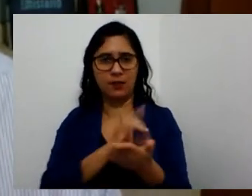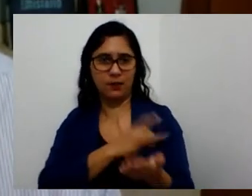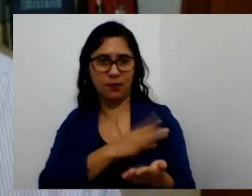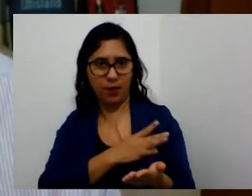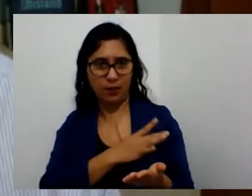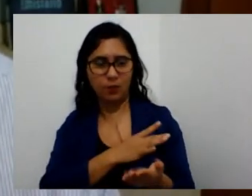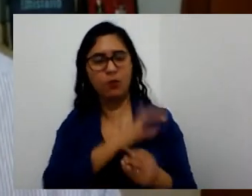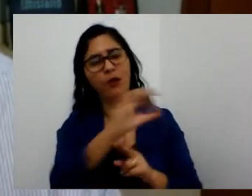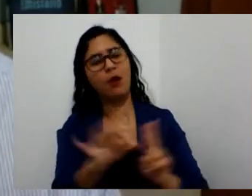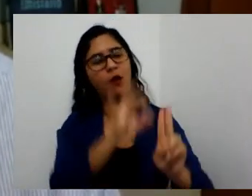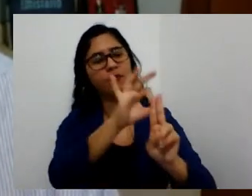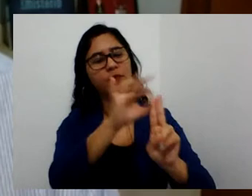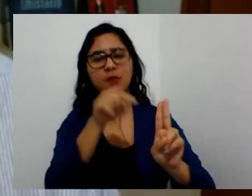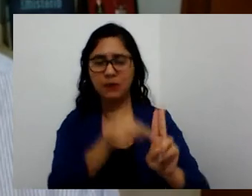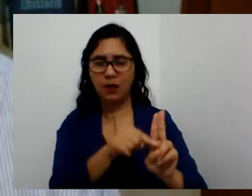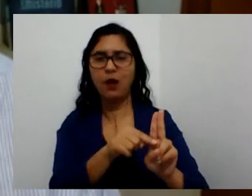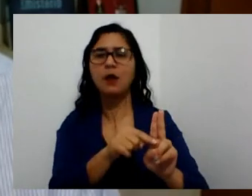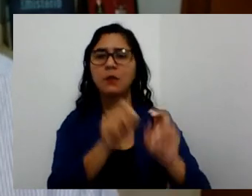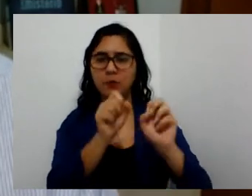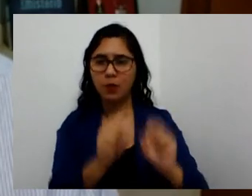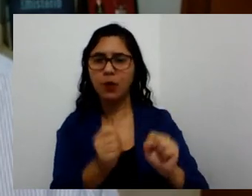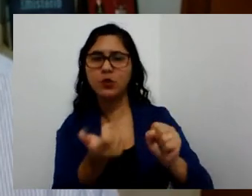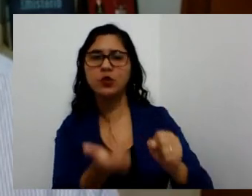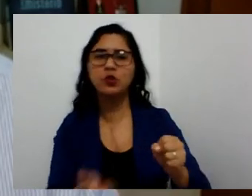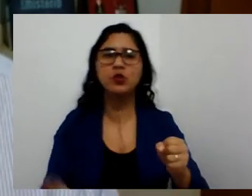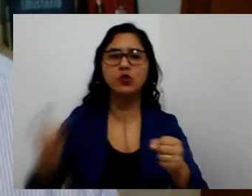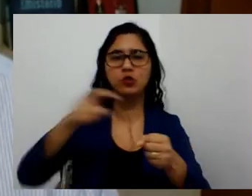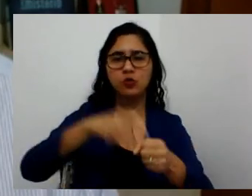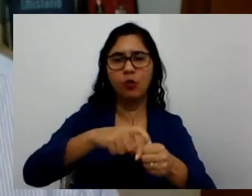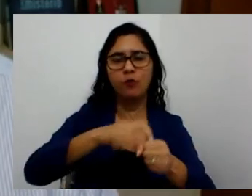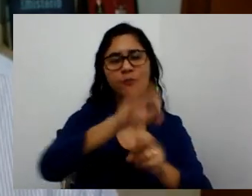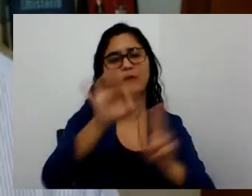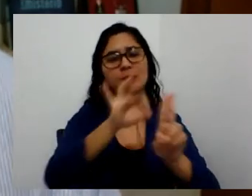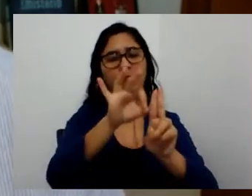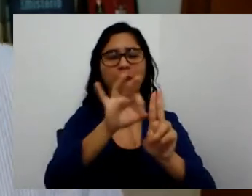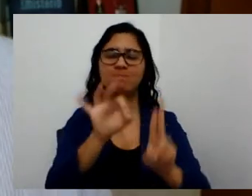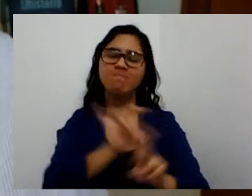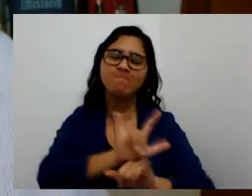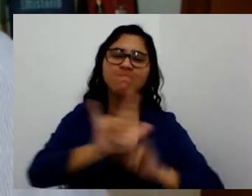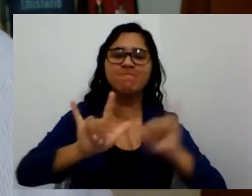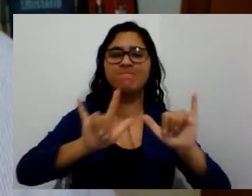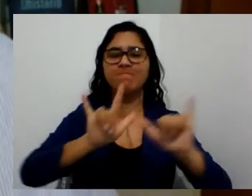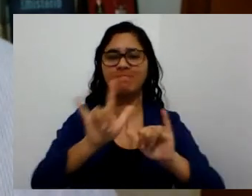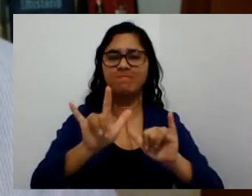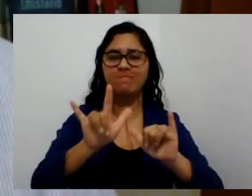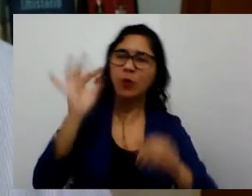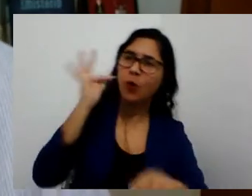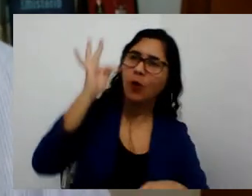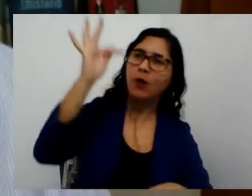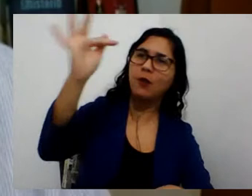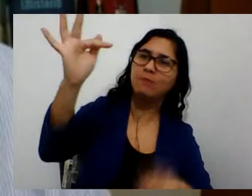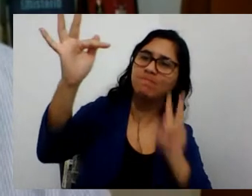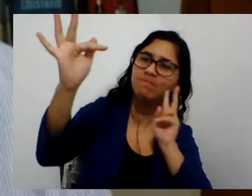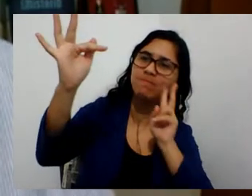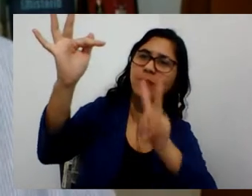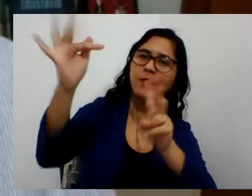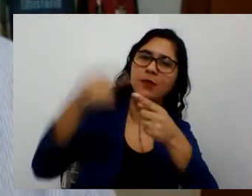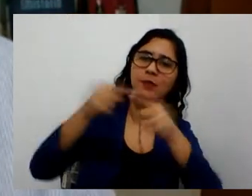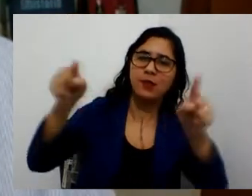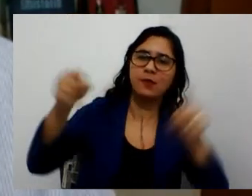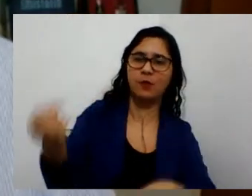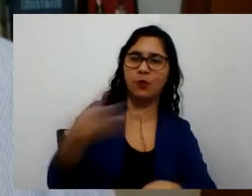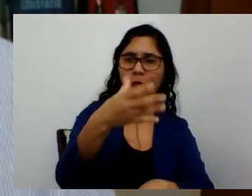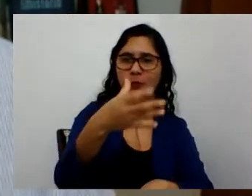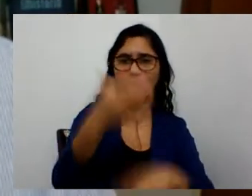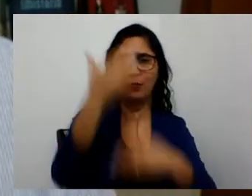que realmente volte a ser a UFSCar que todos nós amamos. E olhando para o futuro, para o seu novo desafio.